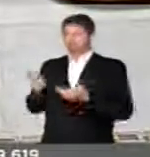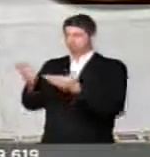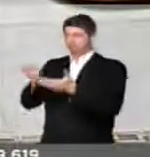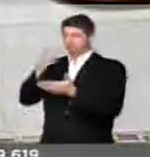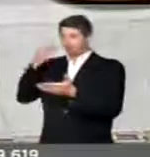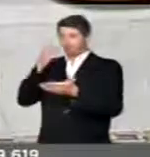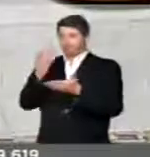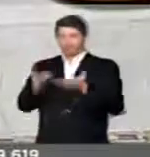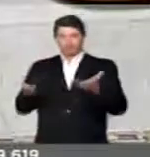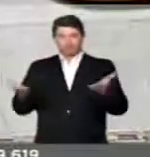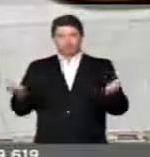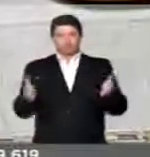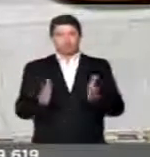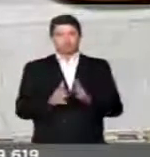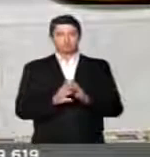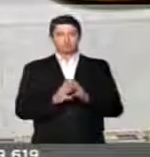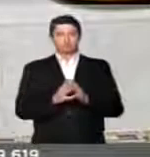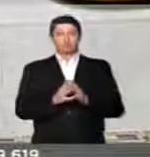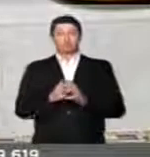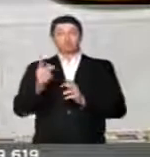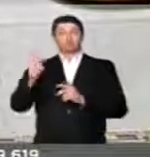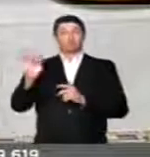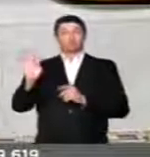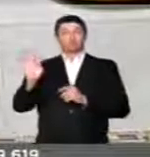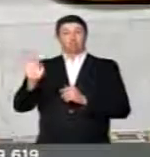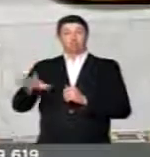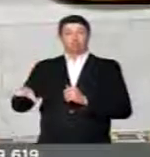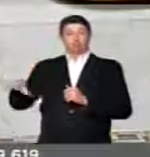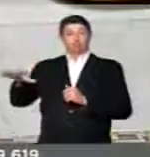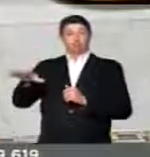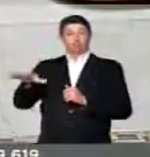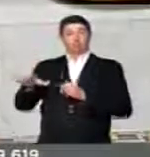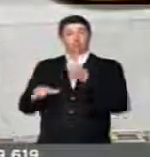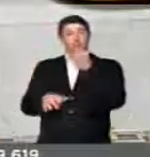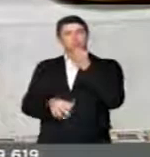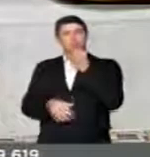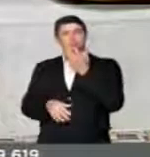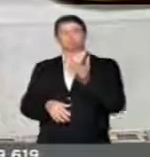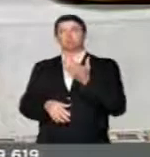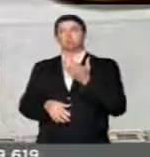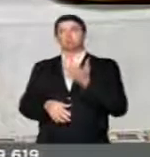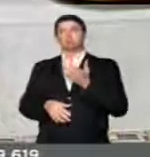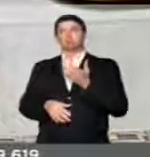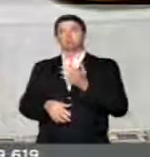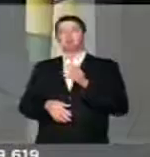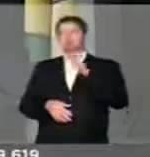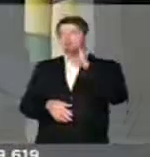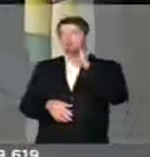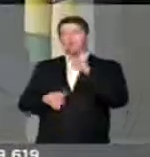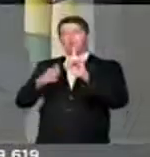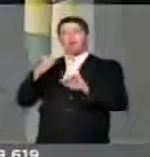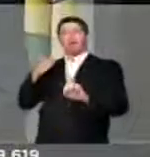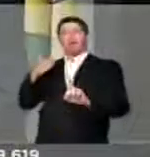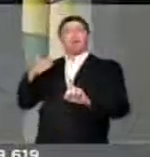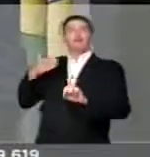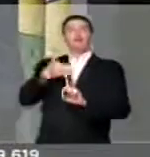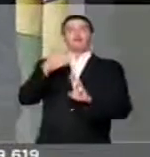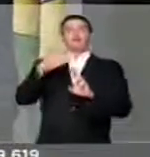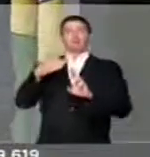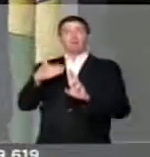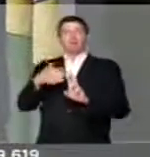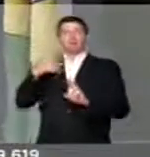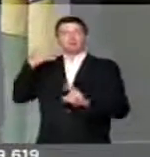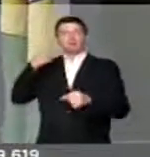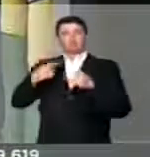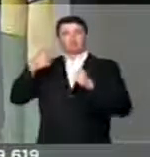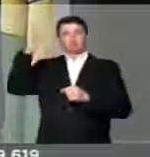senhores deputados, o PT poderia ter sido o grande referencial político do